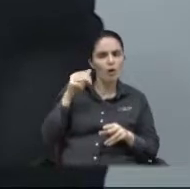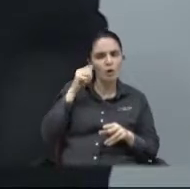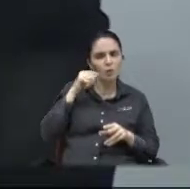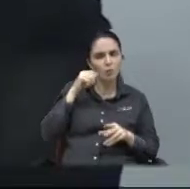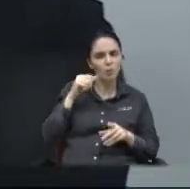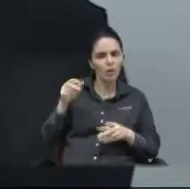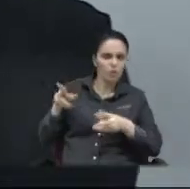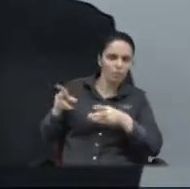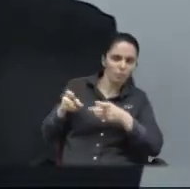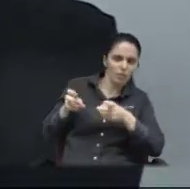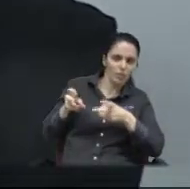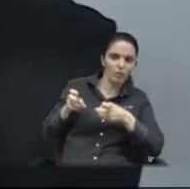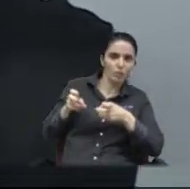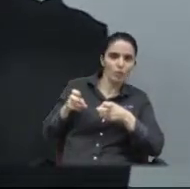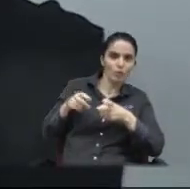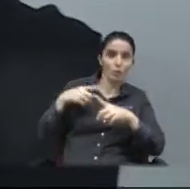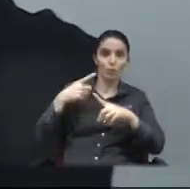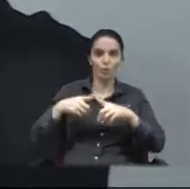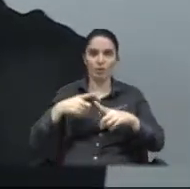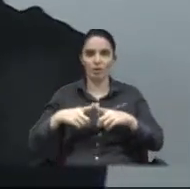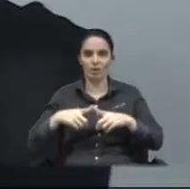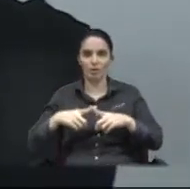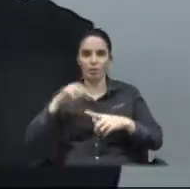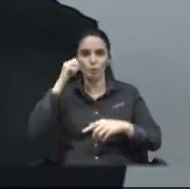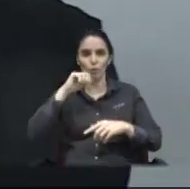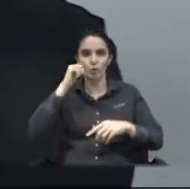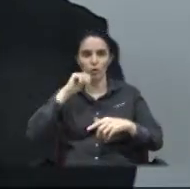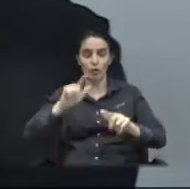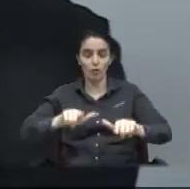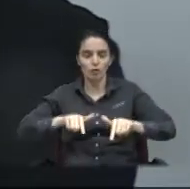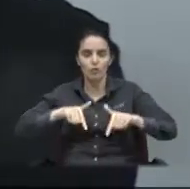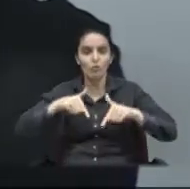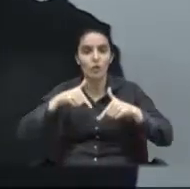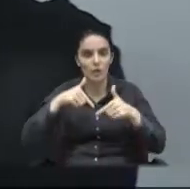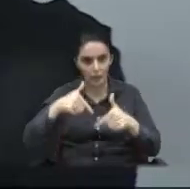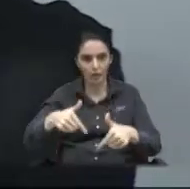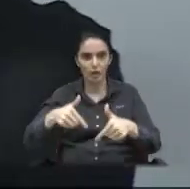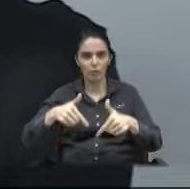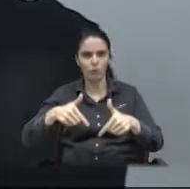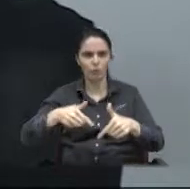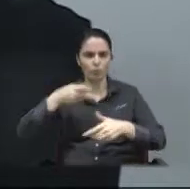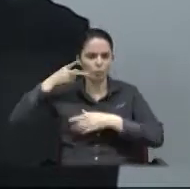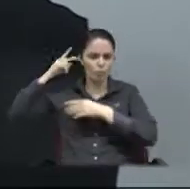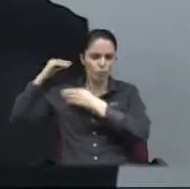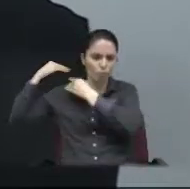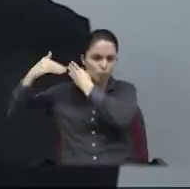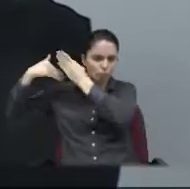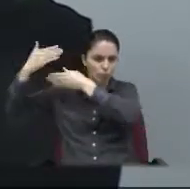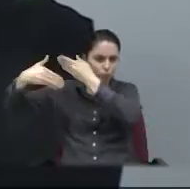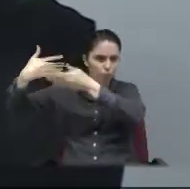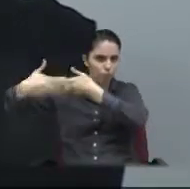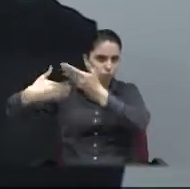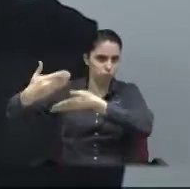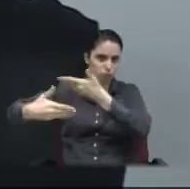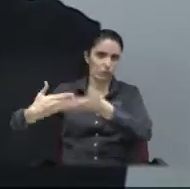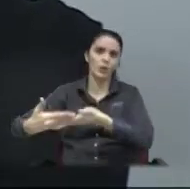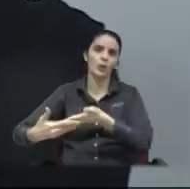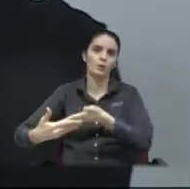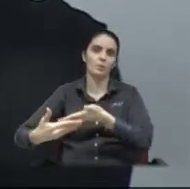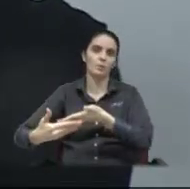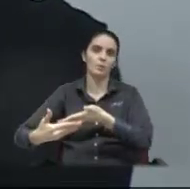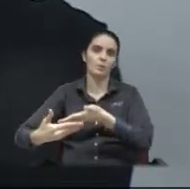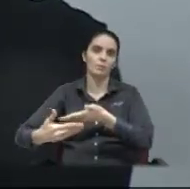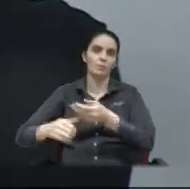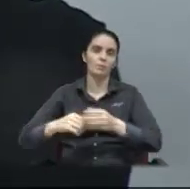alto nós gritamos muito alto e ao longo de toda a história mas eu digo que nós ainda